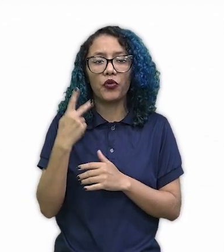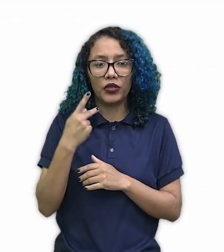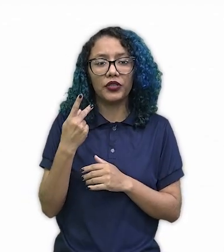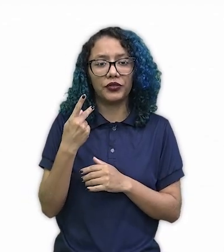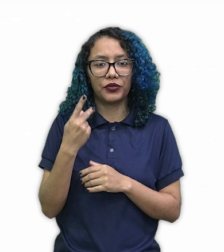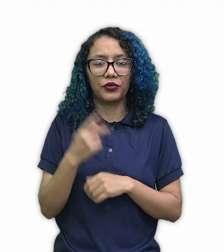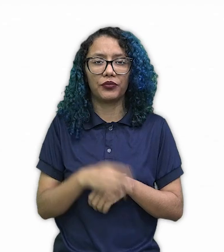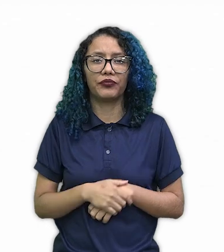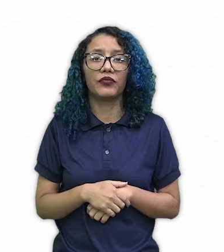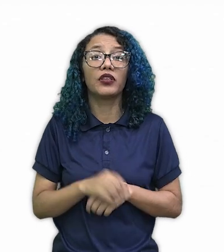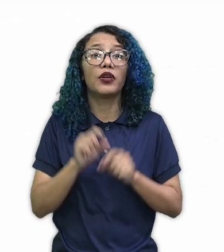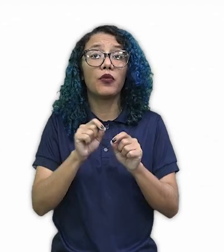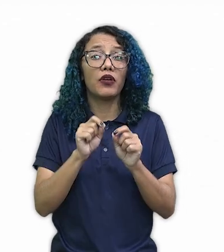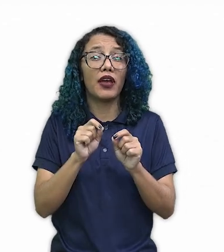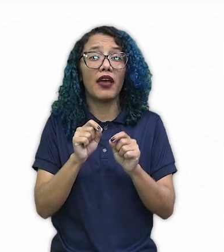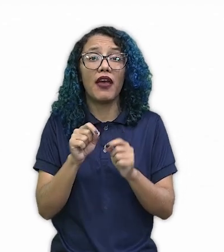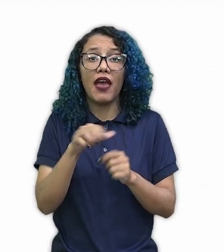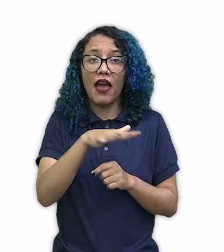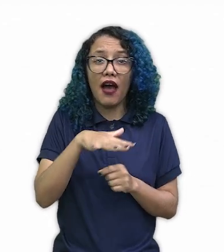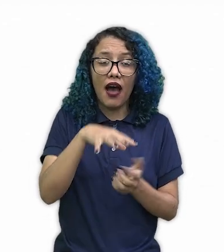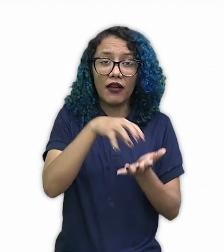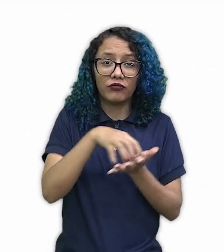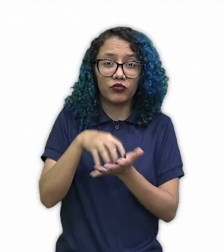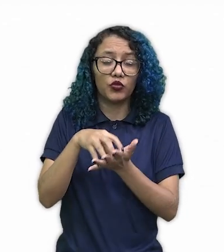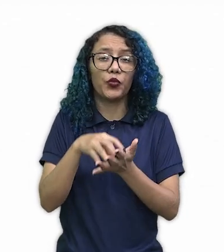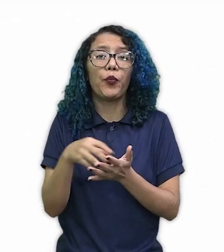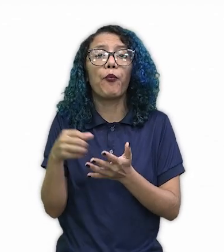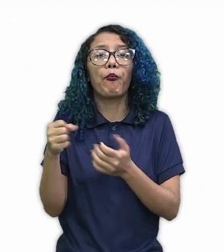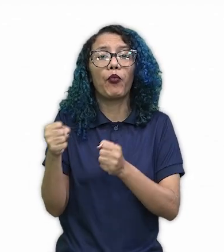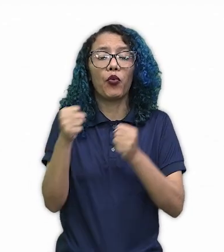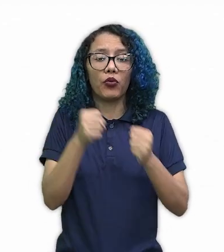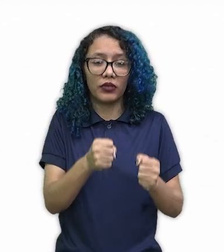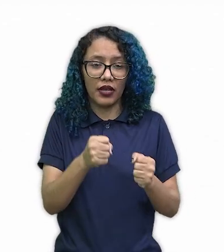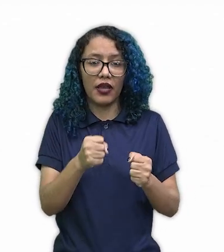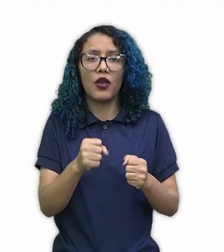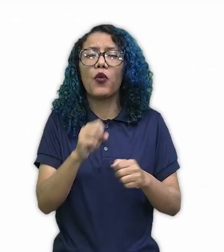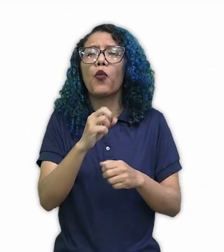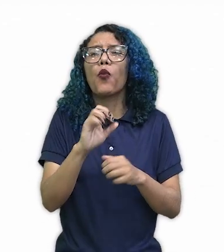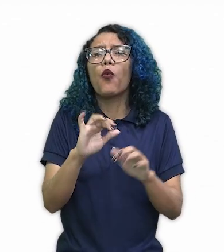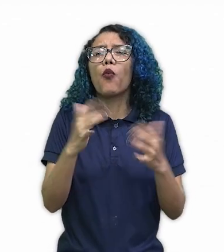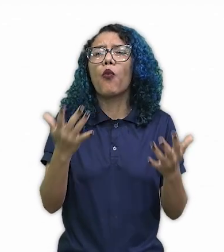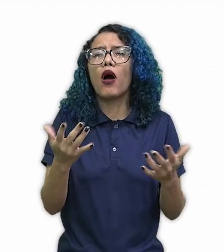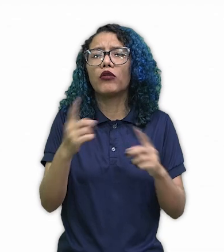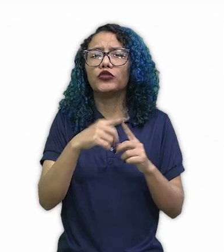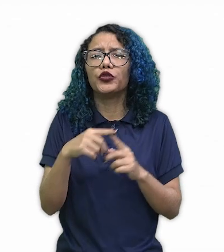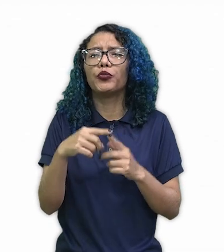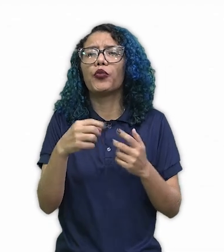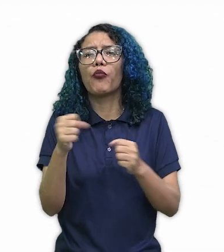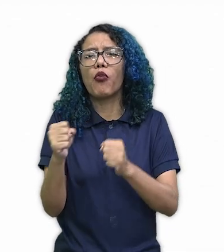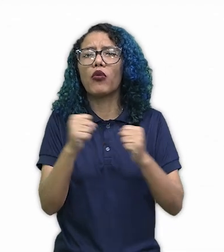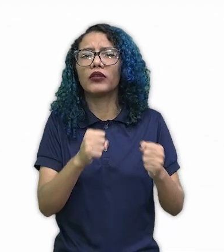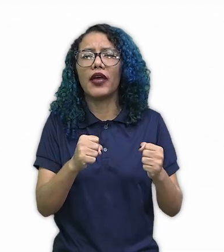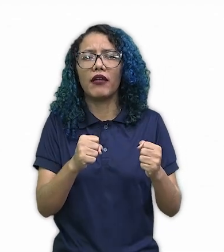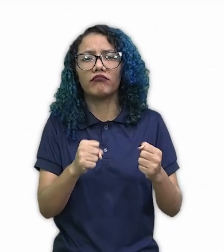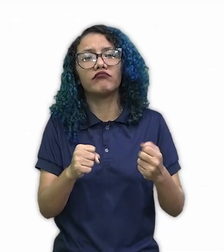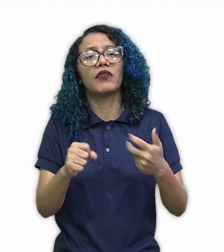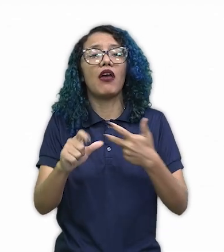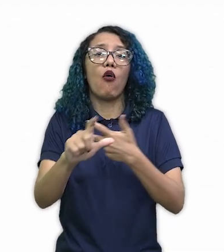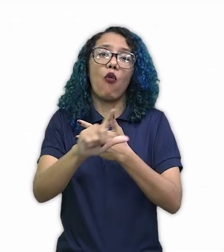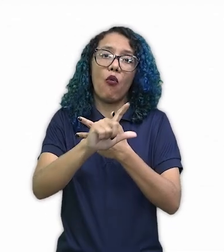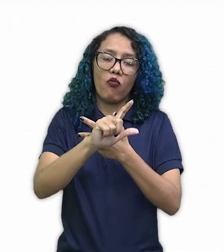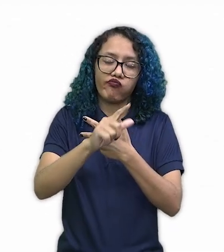instâncias de poder. E quais são os poderes que nós temos? O executivo, o legislativo e o